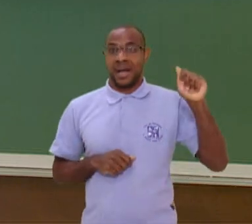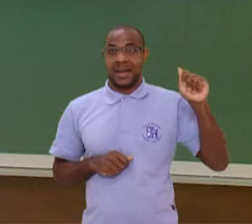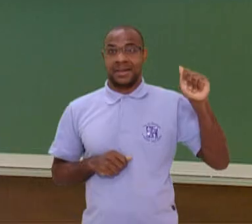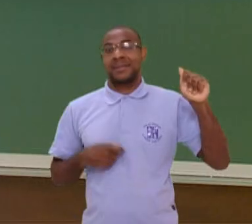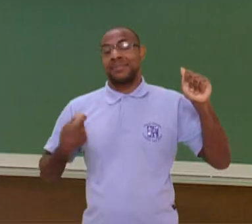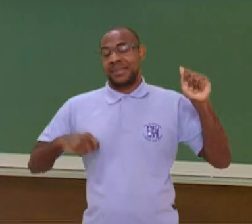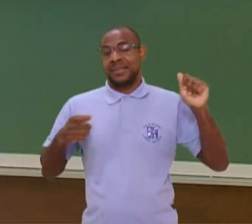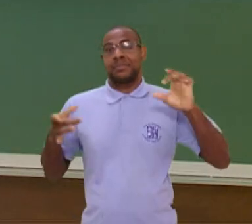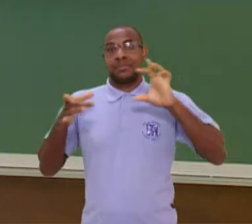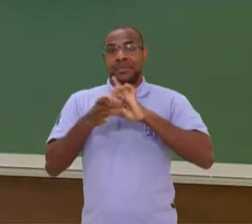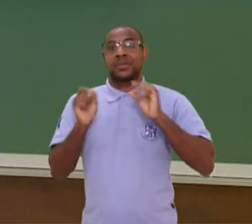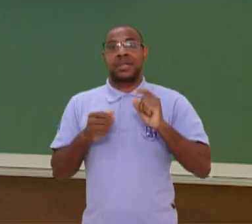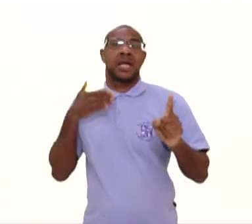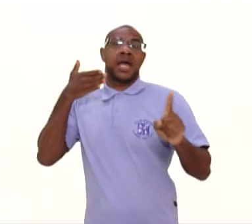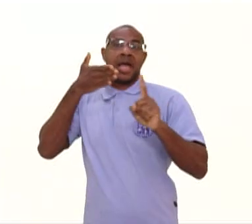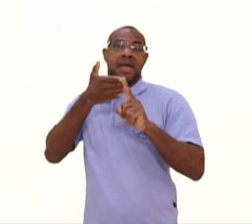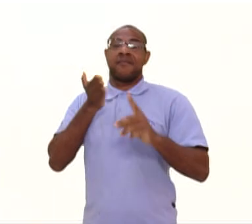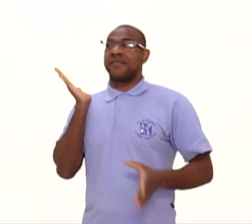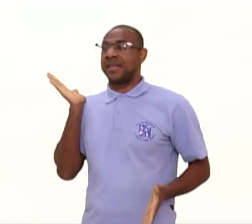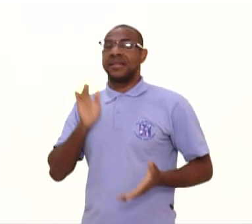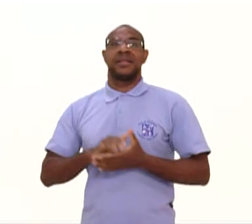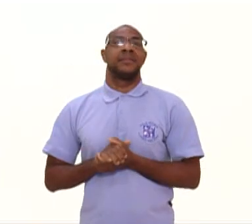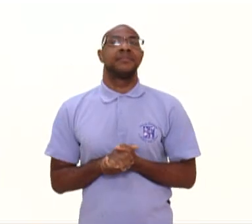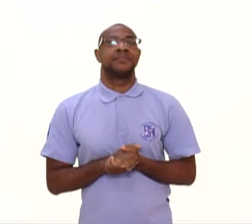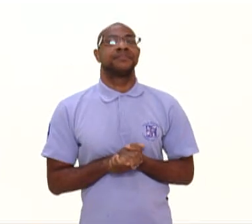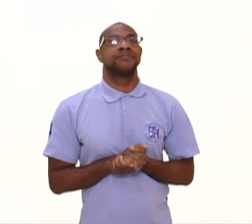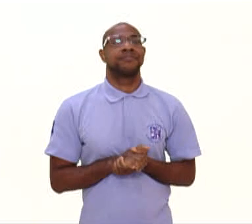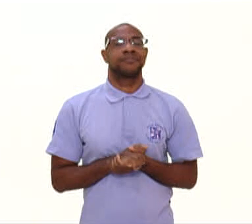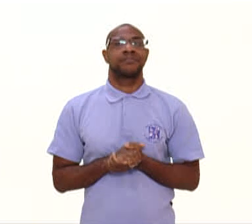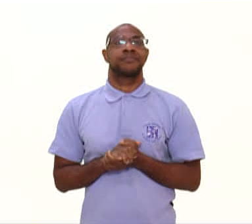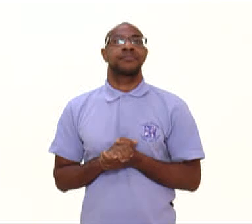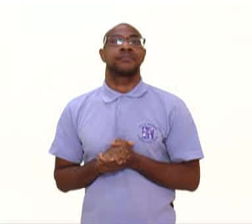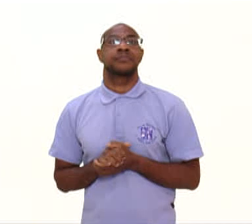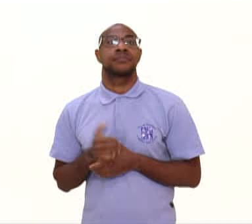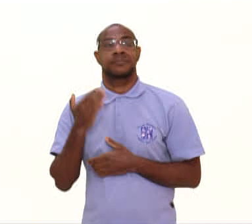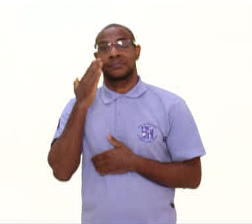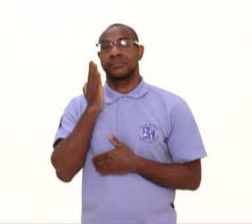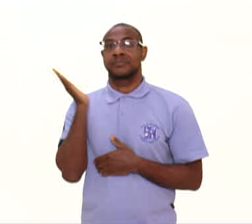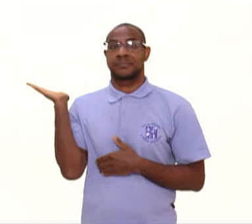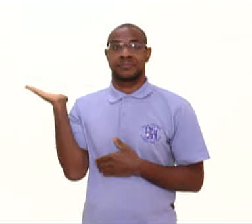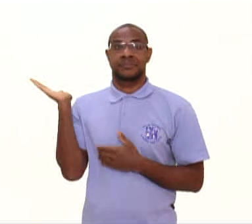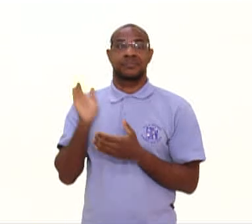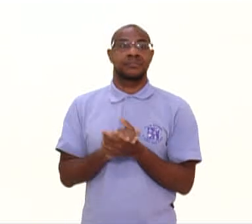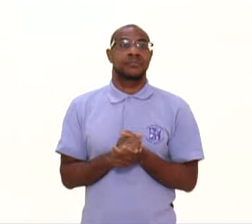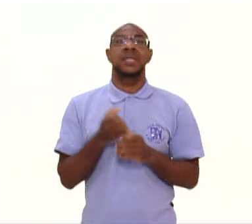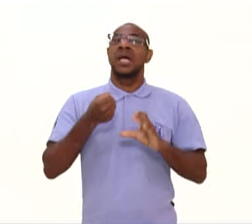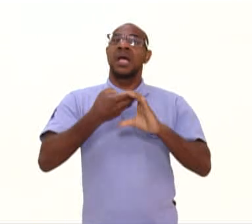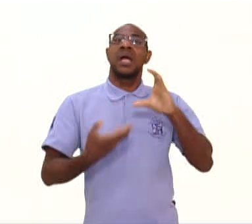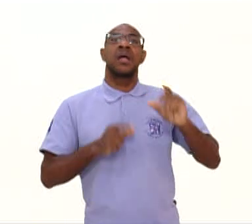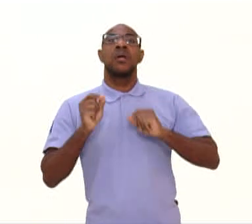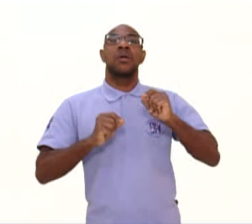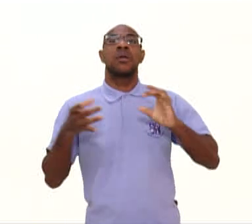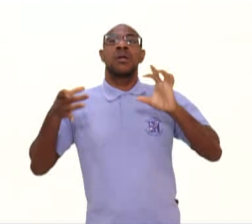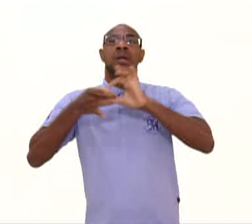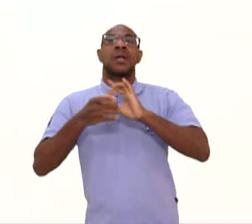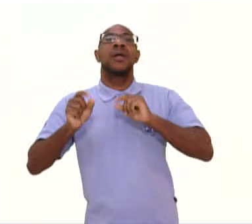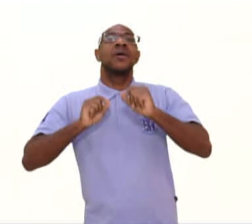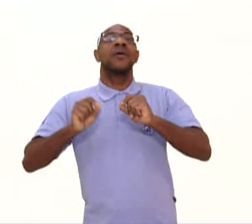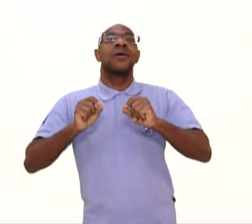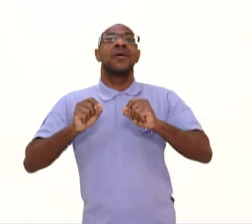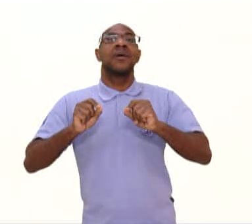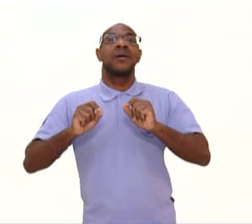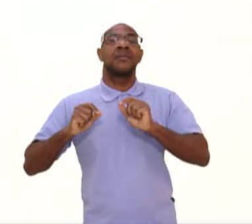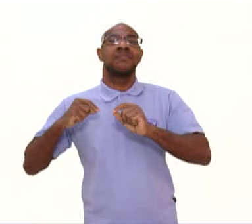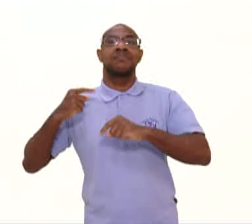A como referência, ok? Vamos então avançar mais um pouco? Então, aqui ó, essa característica é ligada ao fato de uma